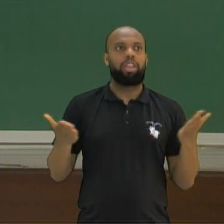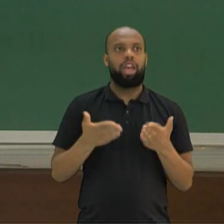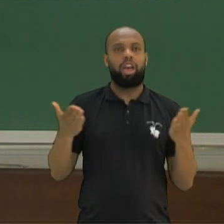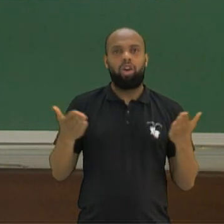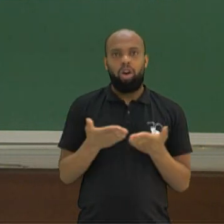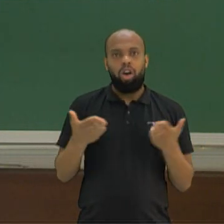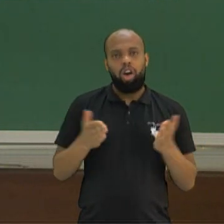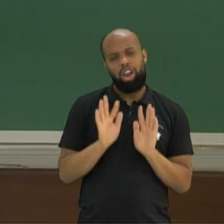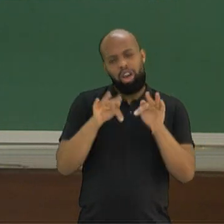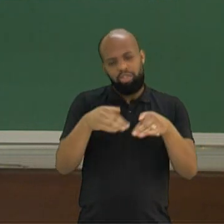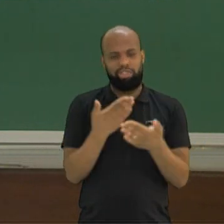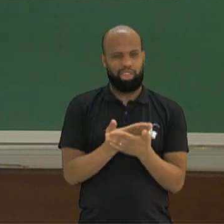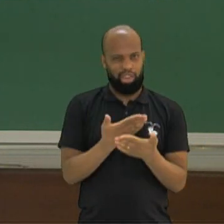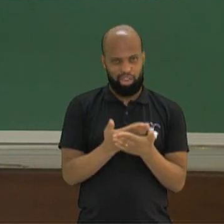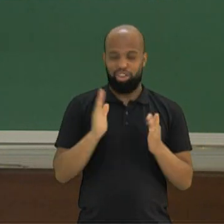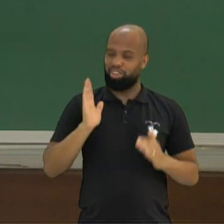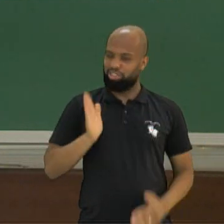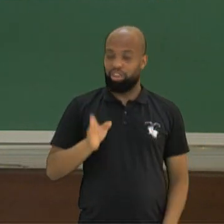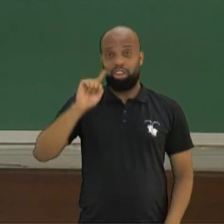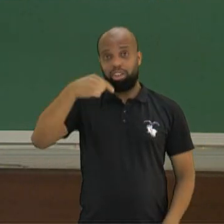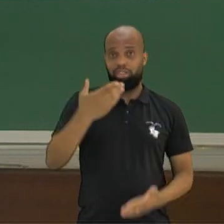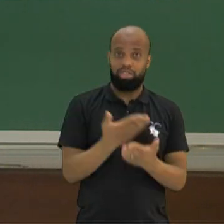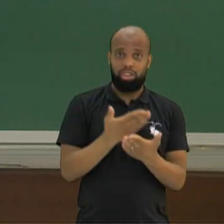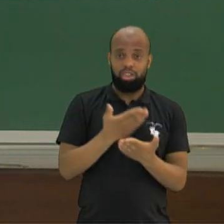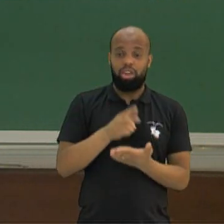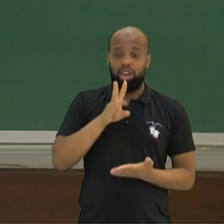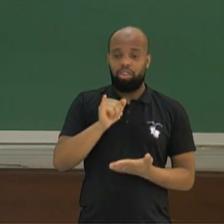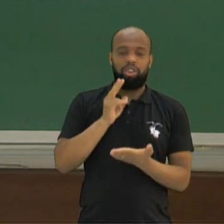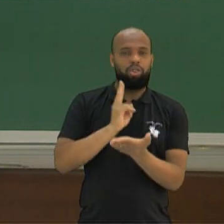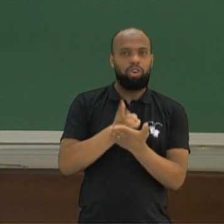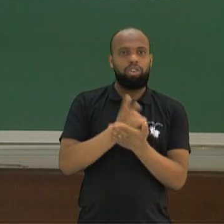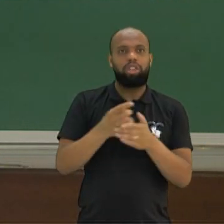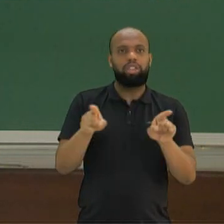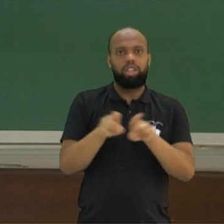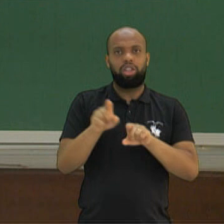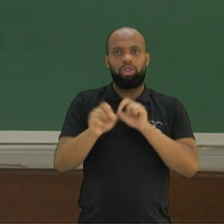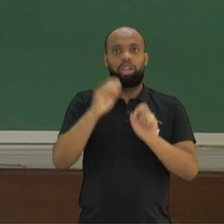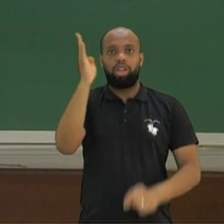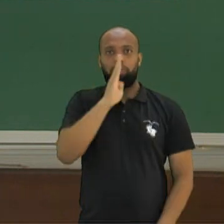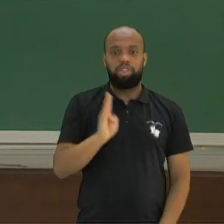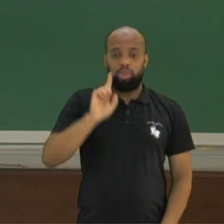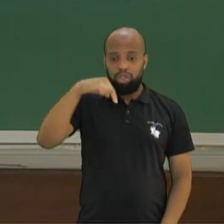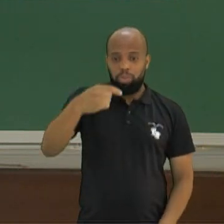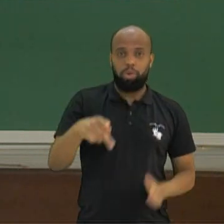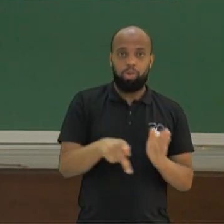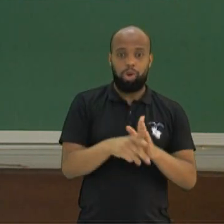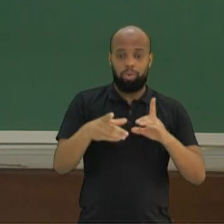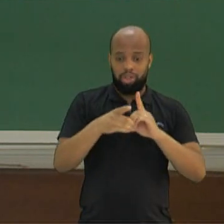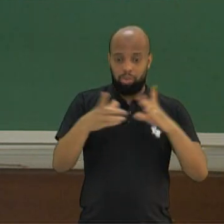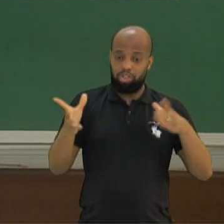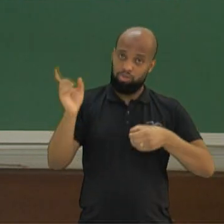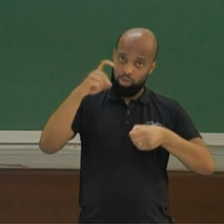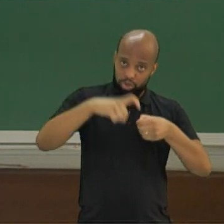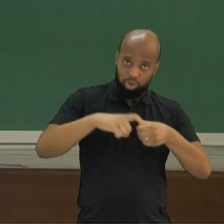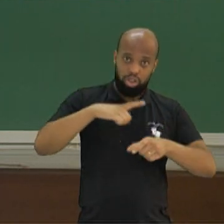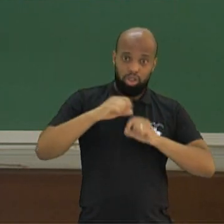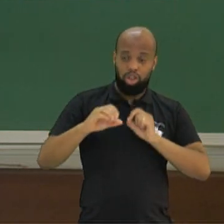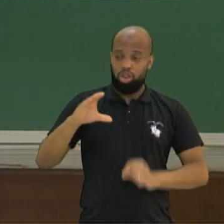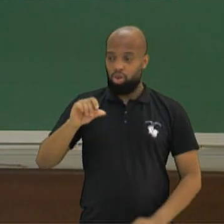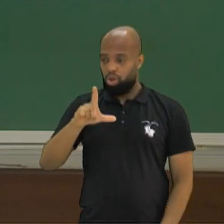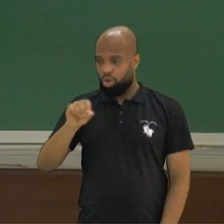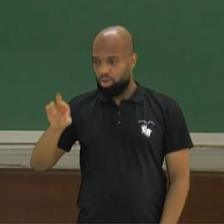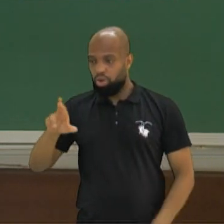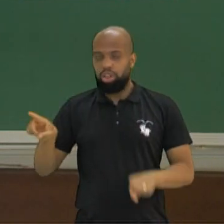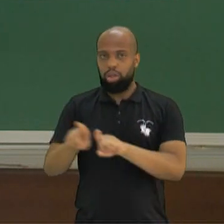nossas referências e na próxima aula, então, dando sequência aí nesse Brasil pós-redemocratização, a gente viu o Collor,